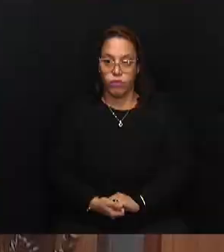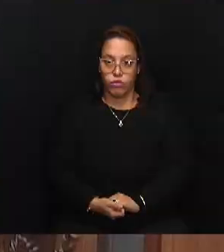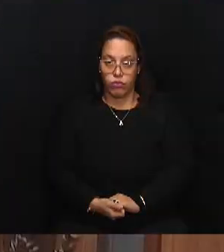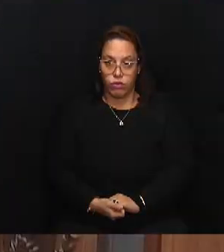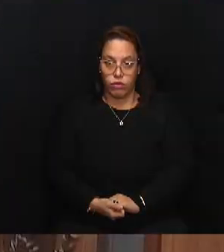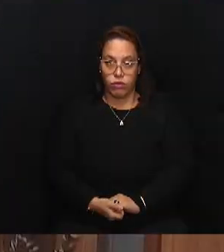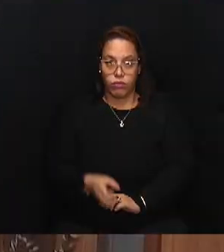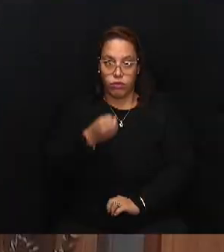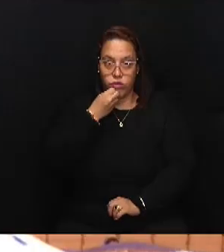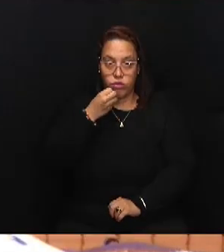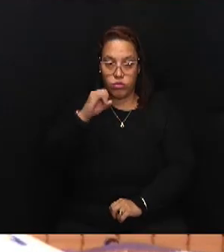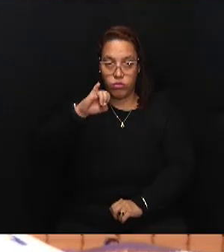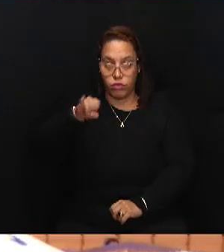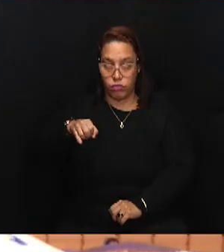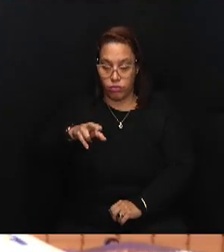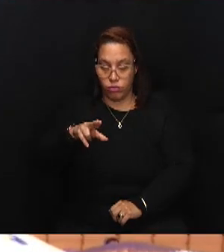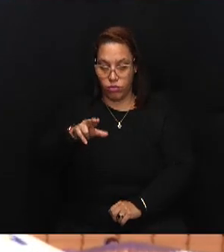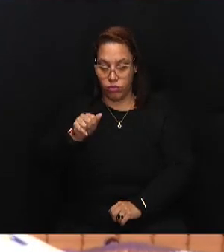Muito bem, Juarez.